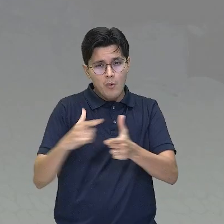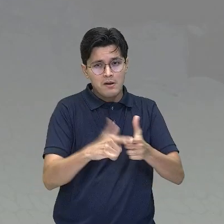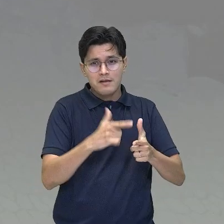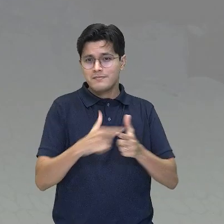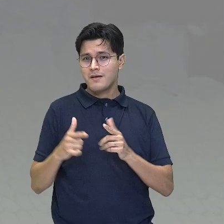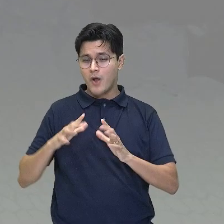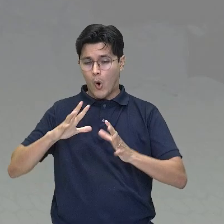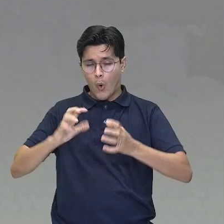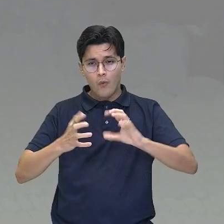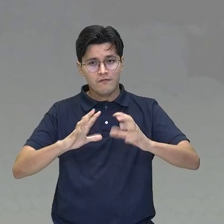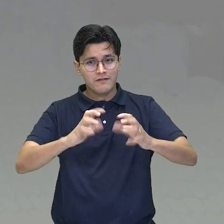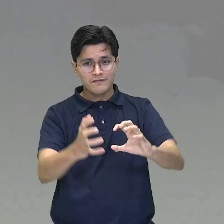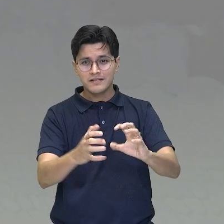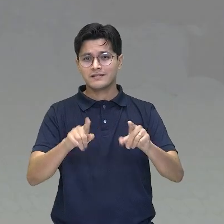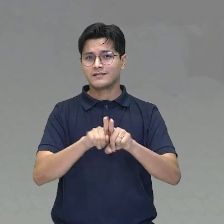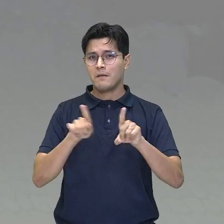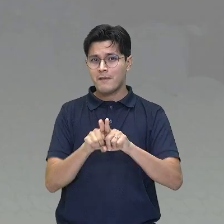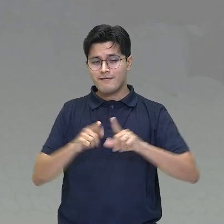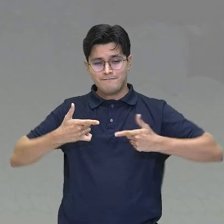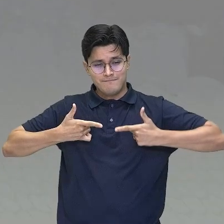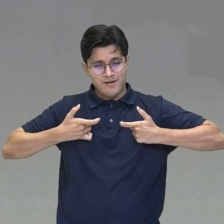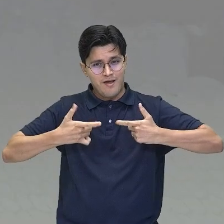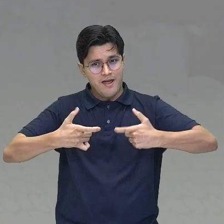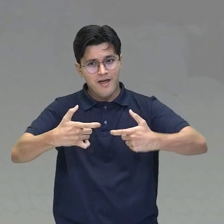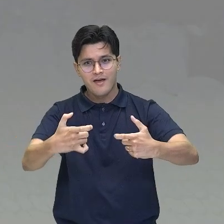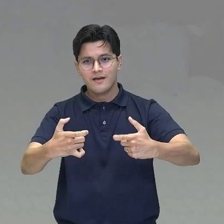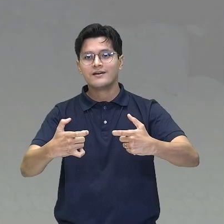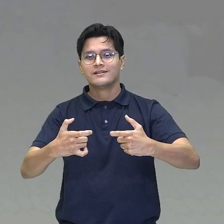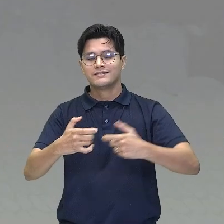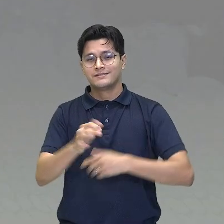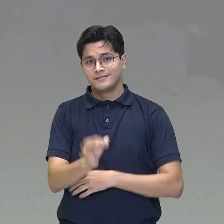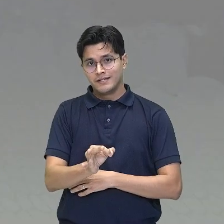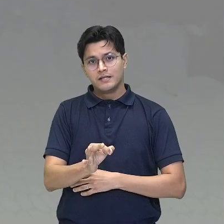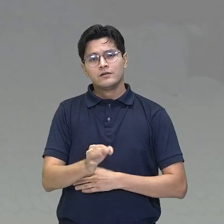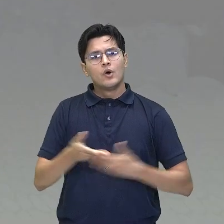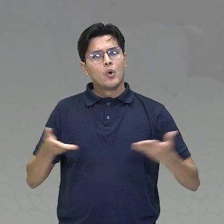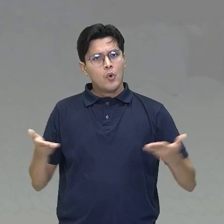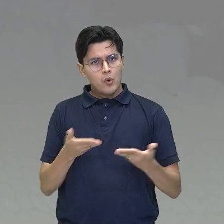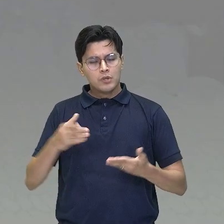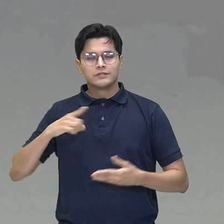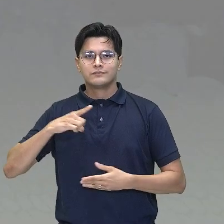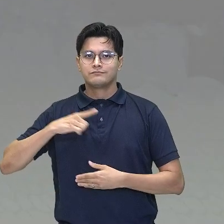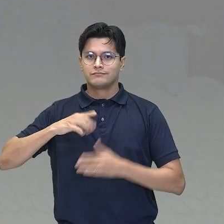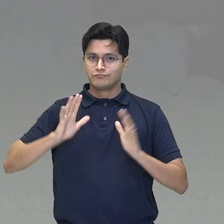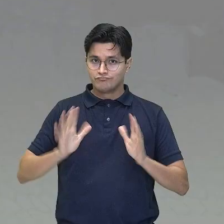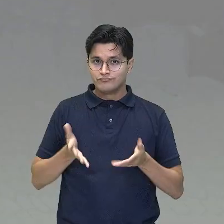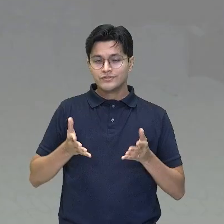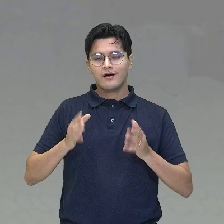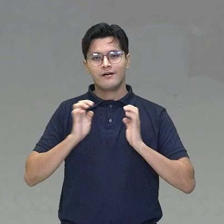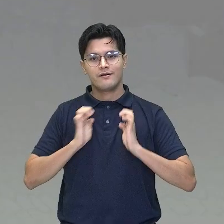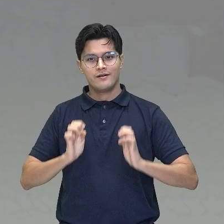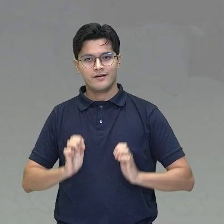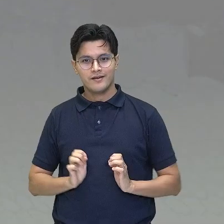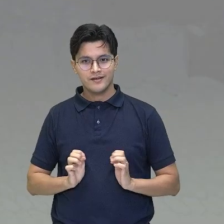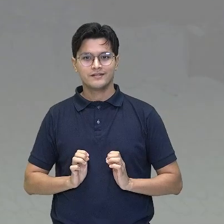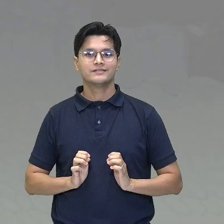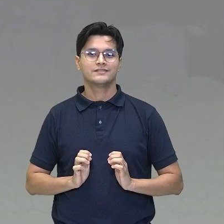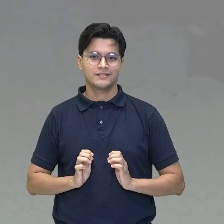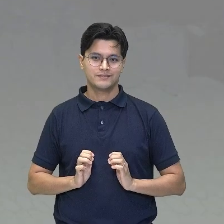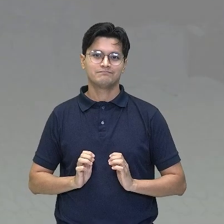talvez até em guerras, não é? Veja só, se nós já temos a ética nas nossas relações, e ao ter a